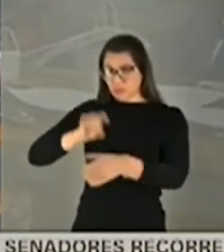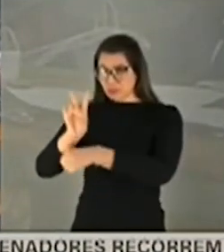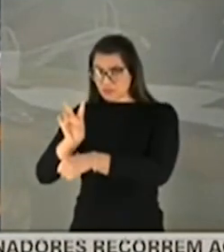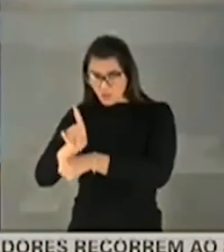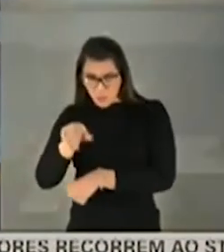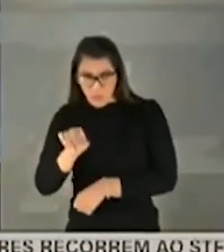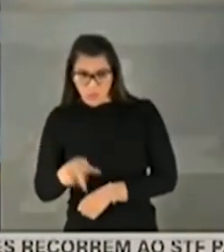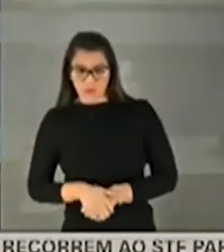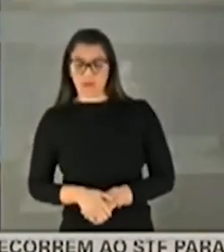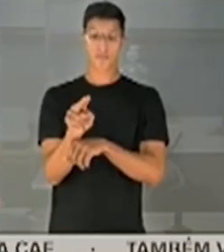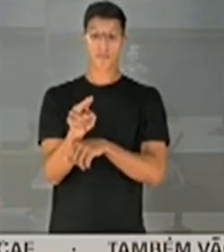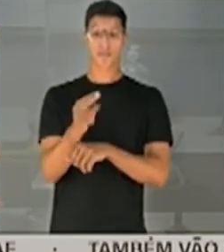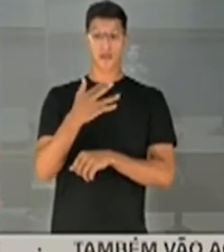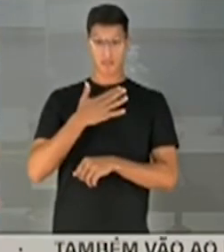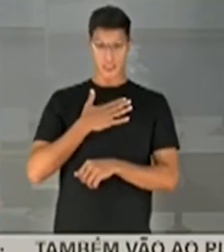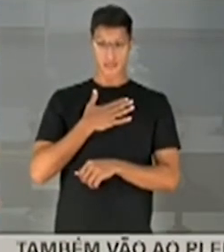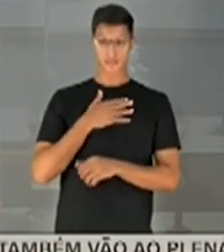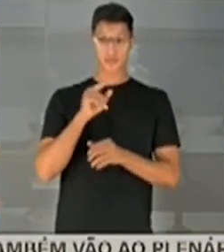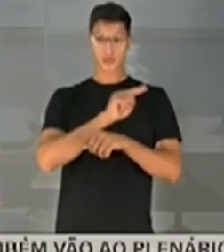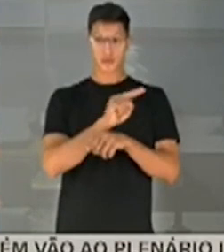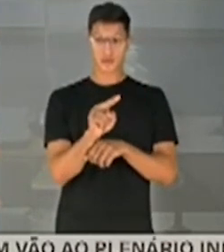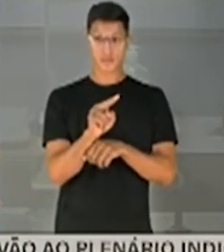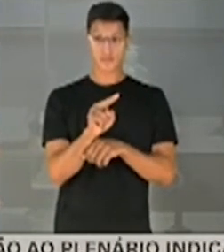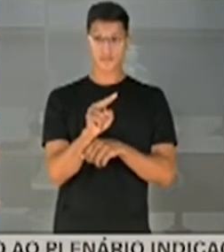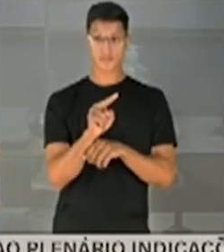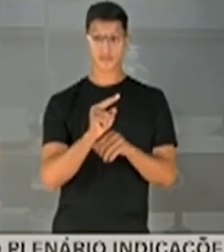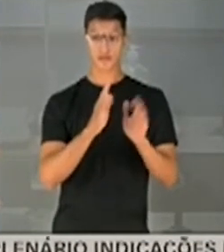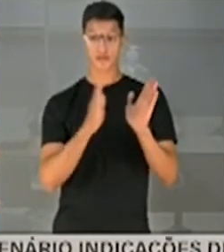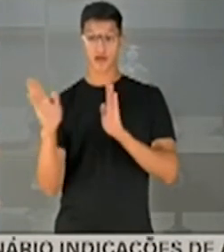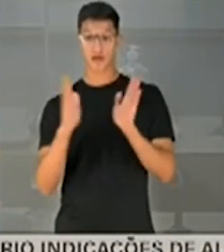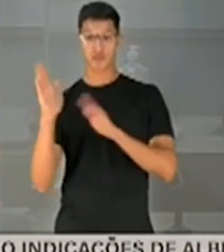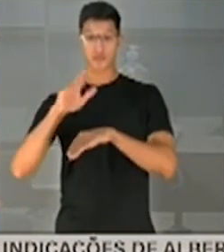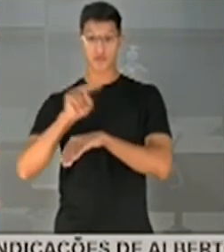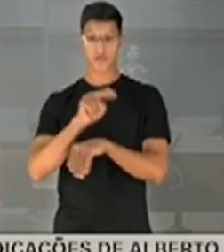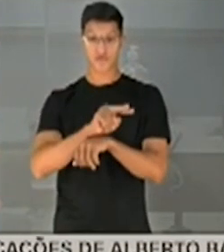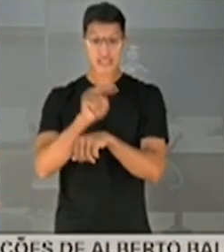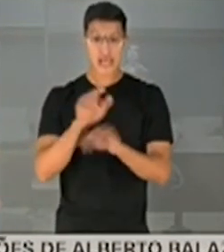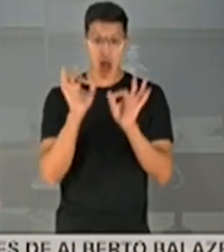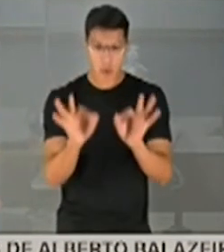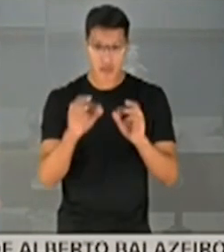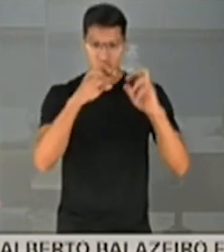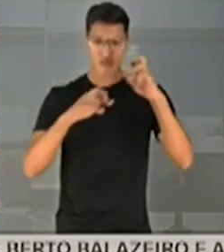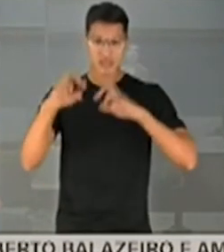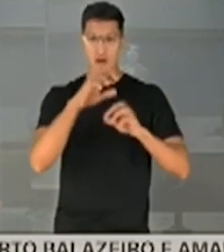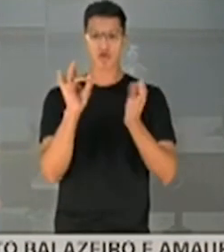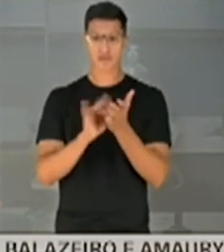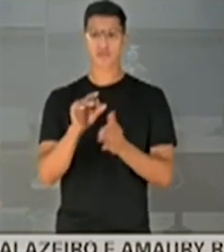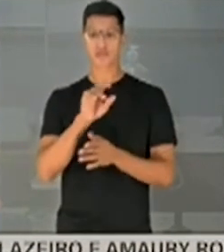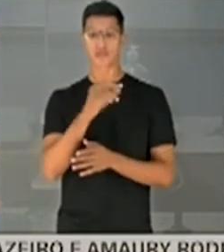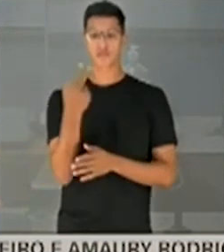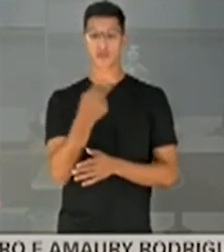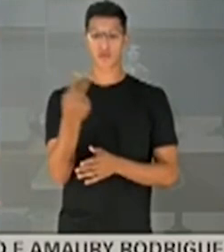Eu não chequei a invoice. A senhora foi nomeada em meio à operação. Fiscal e de fiscal. Em meio à operação. 22